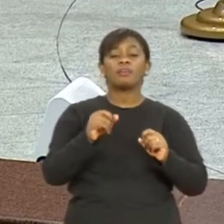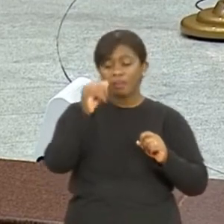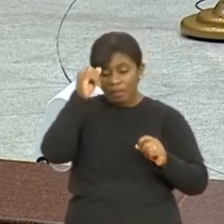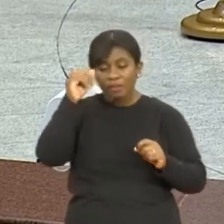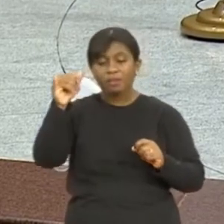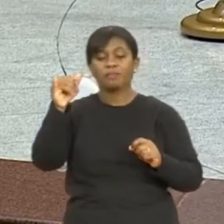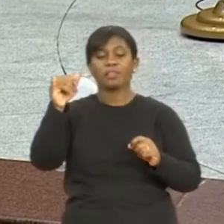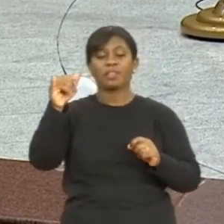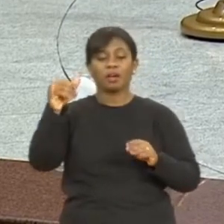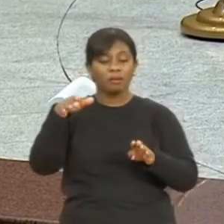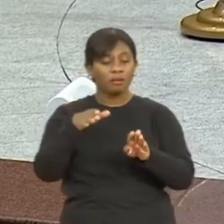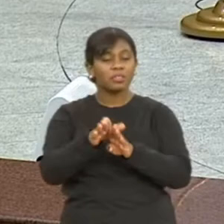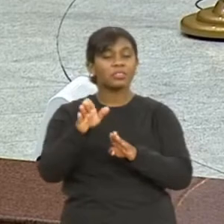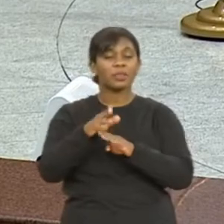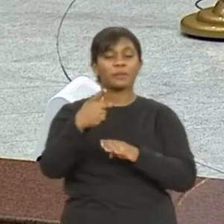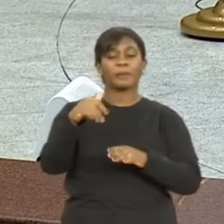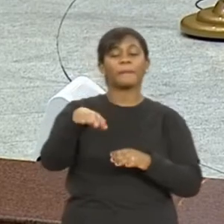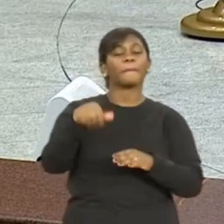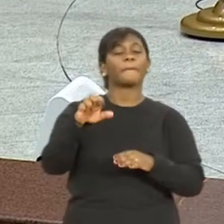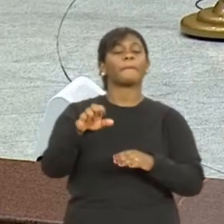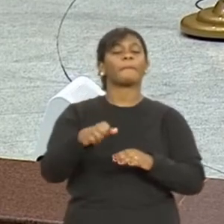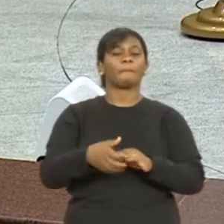Como é que você olha para nós?